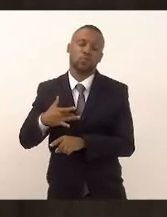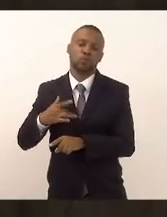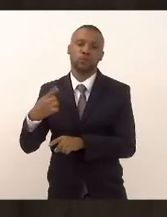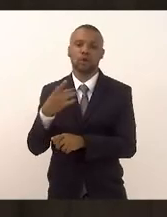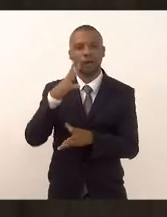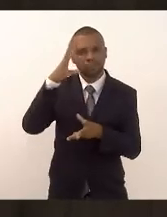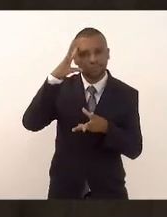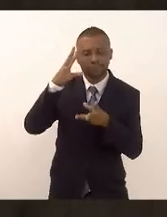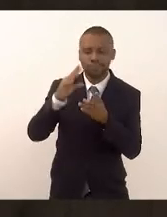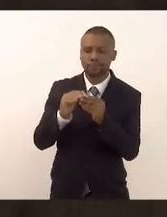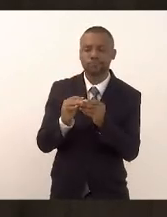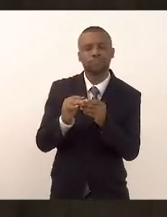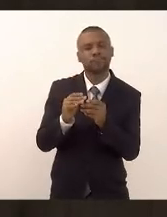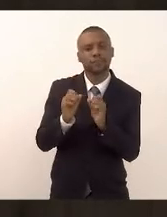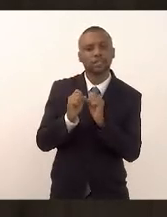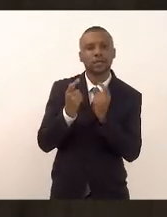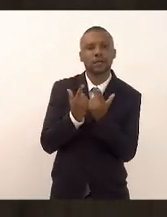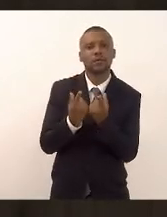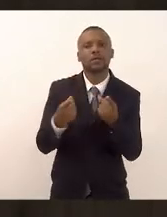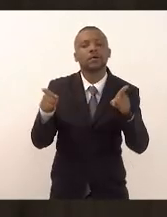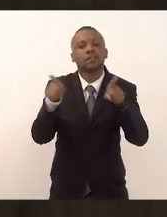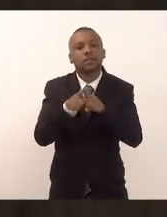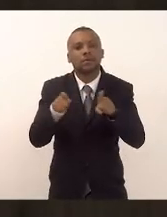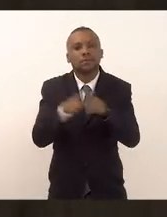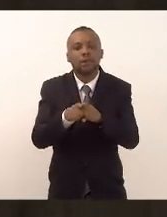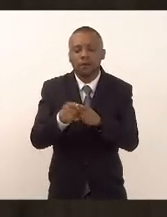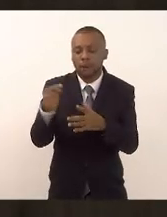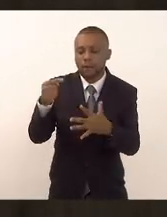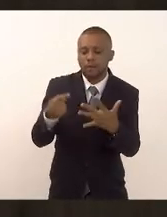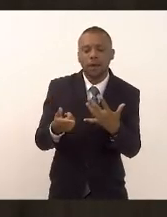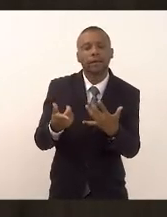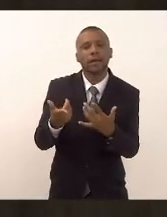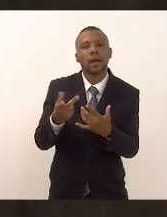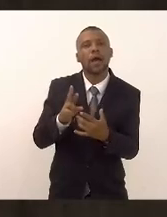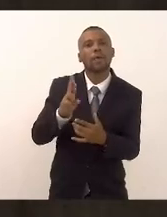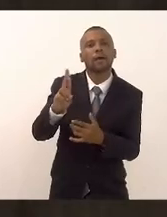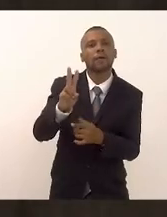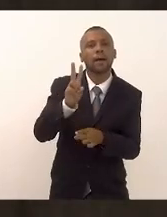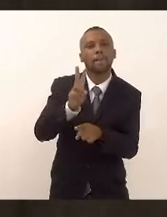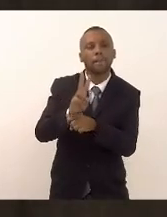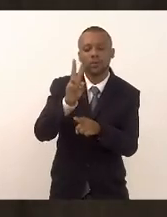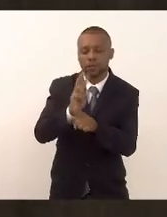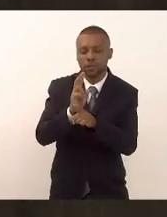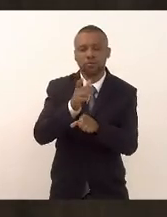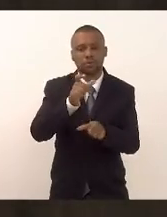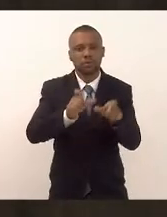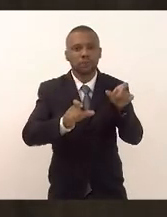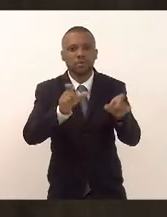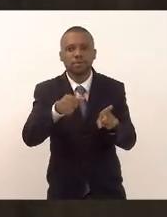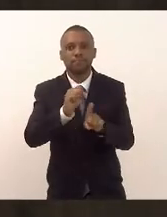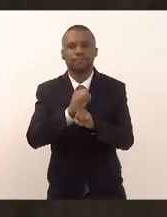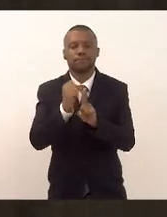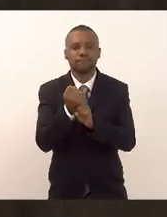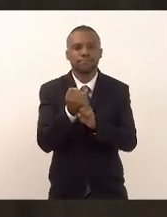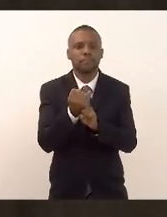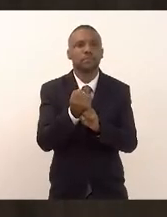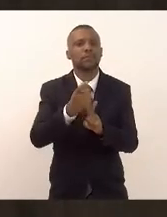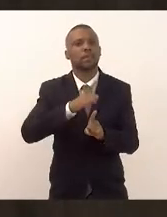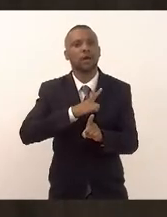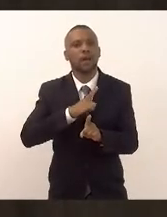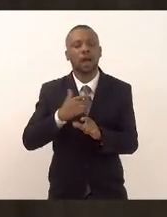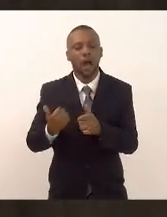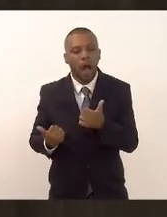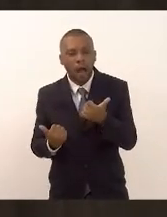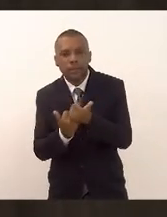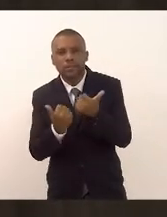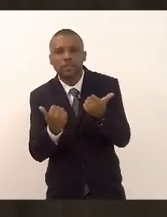entendeu a Alerj, mas também tudo aquilo que represente a proteção social, que passa pela assistência social, pela